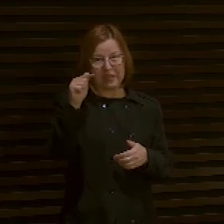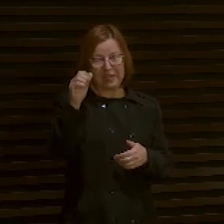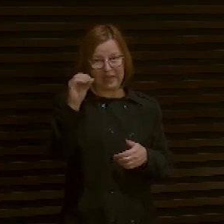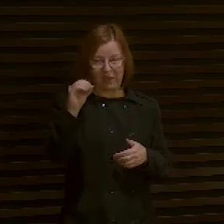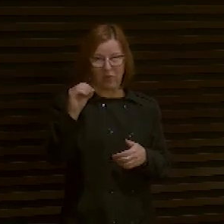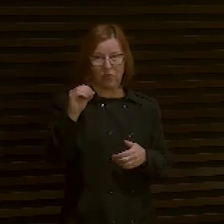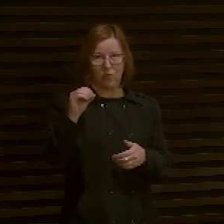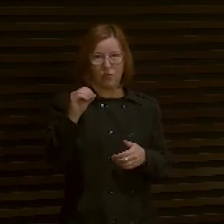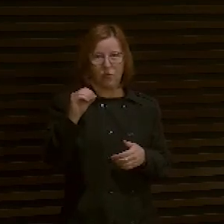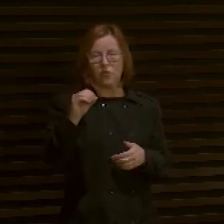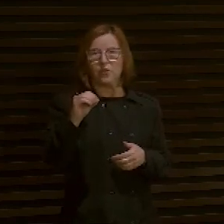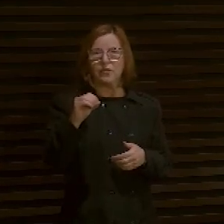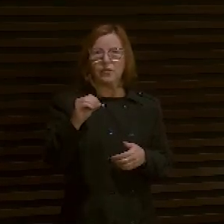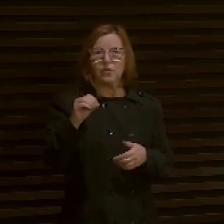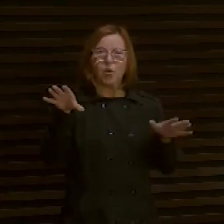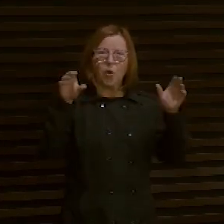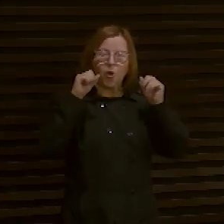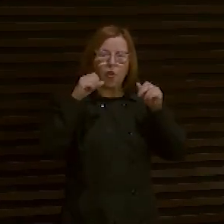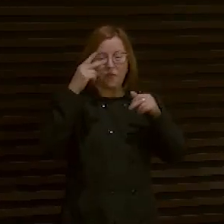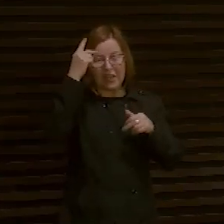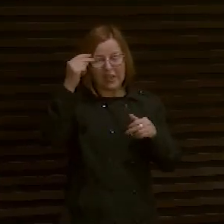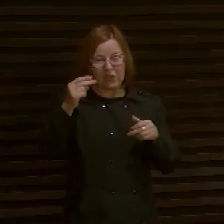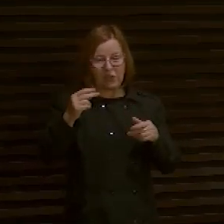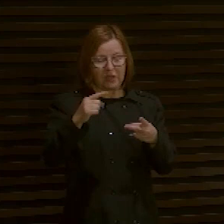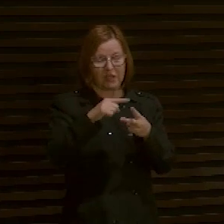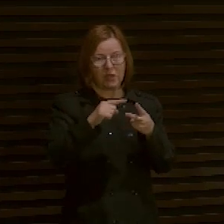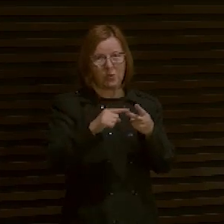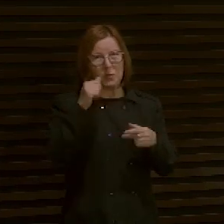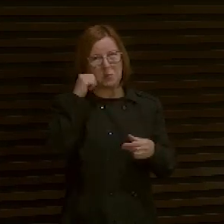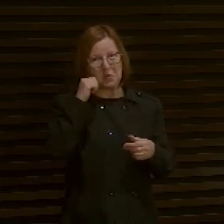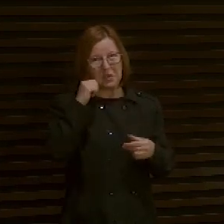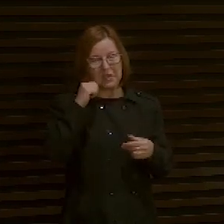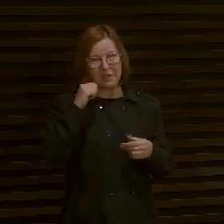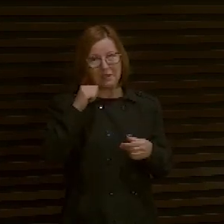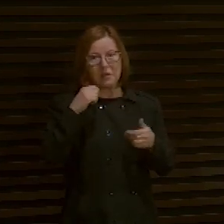fazer? Convocar um lamento, convocar um arrependimento coletivo,